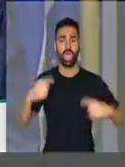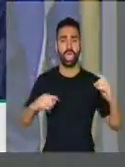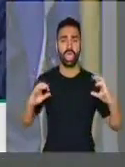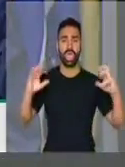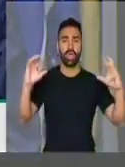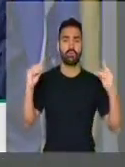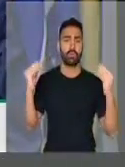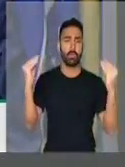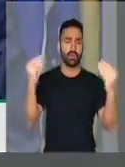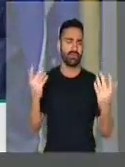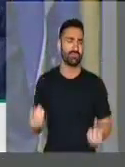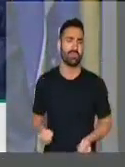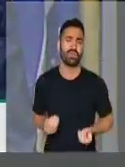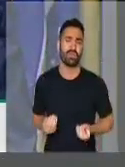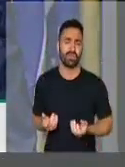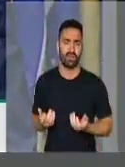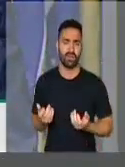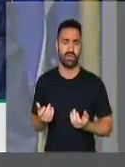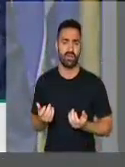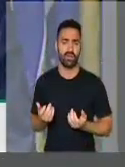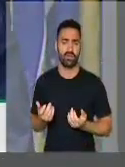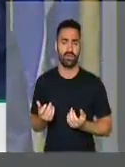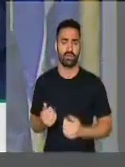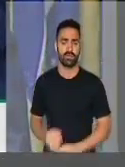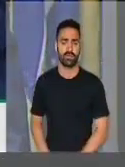que a intenção era